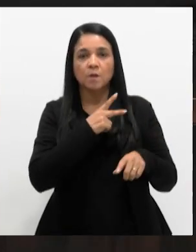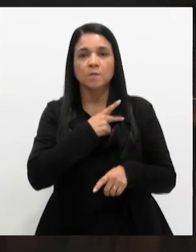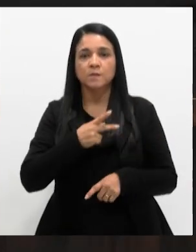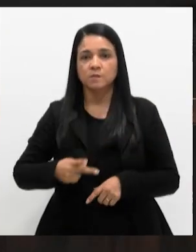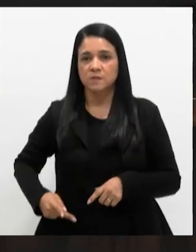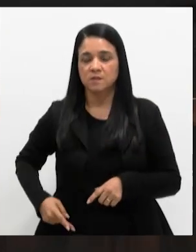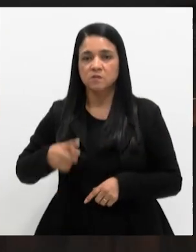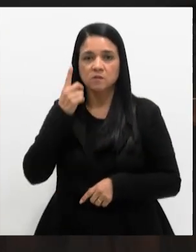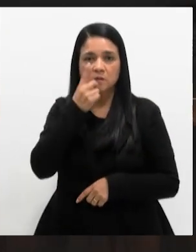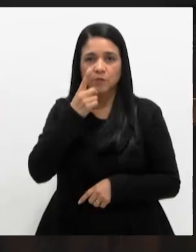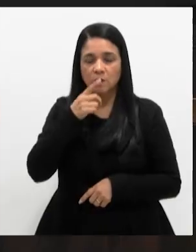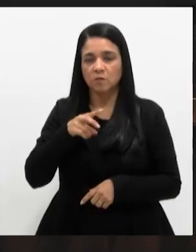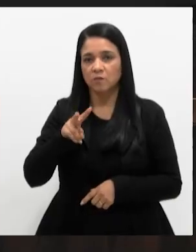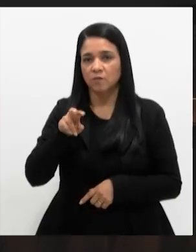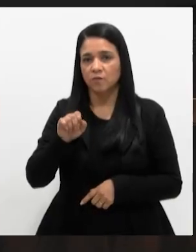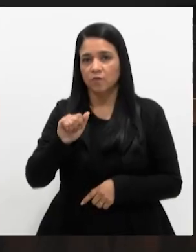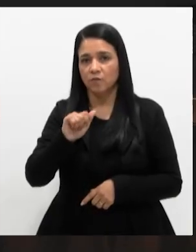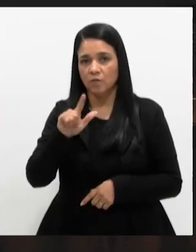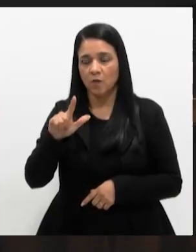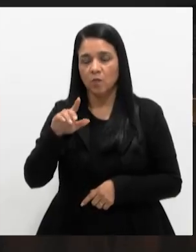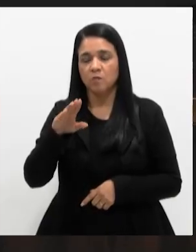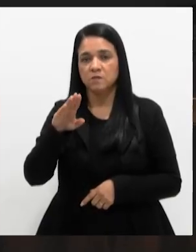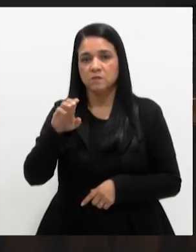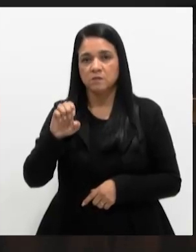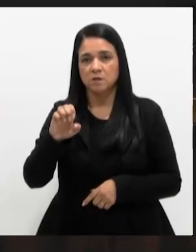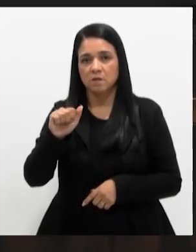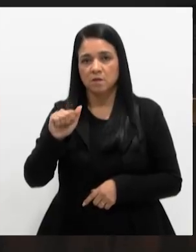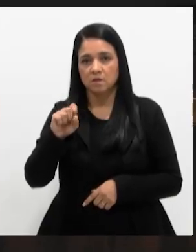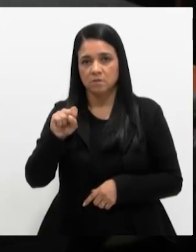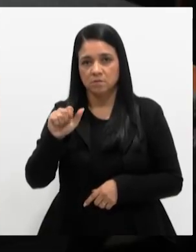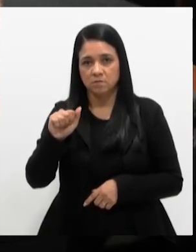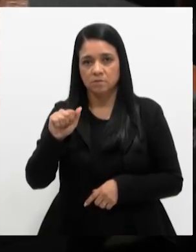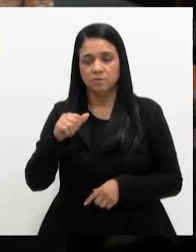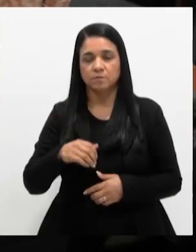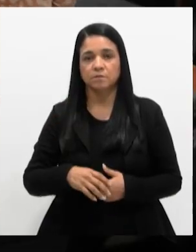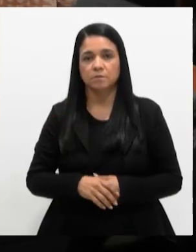deputado Valceasa. Por favor.